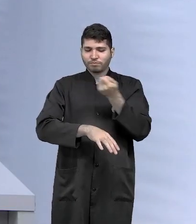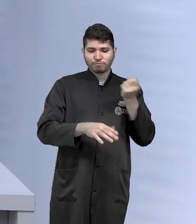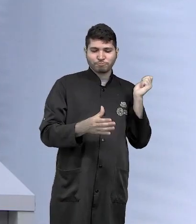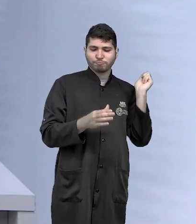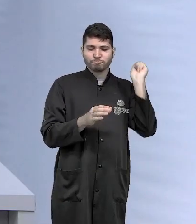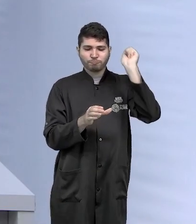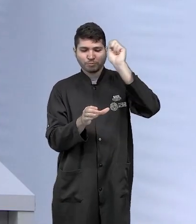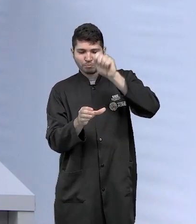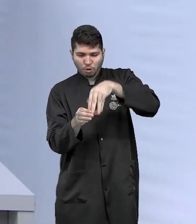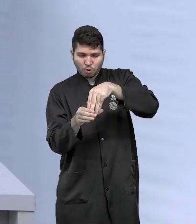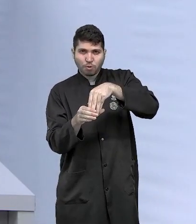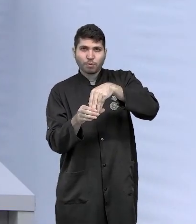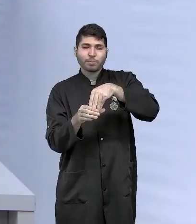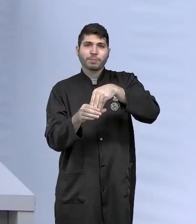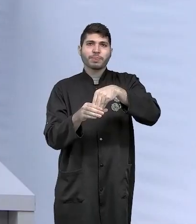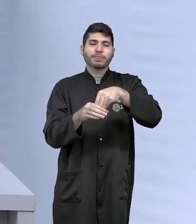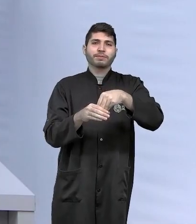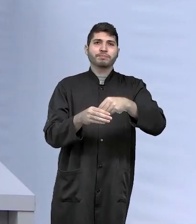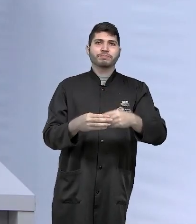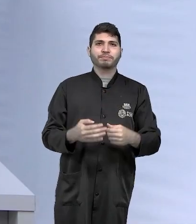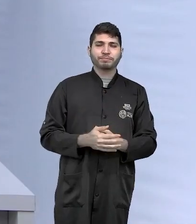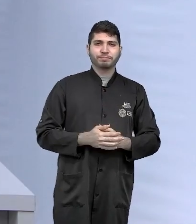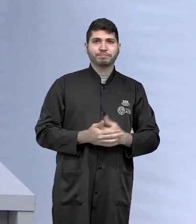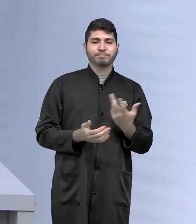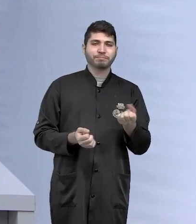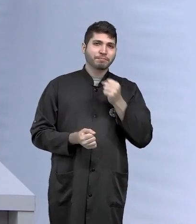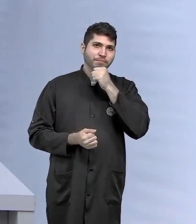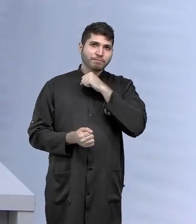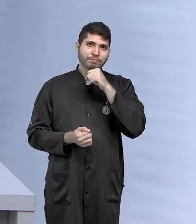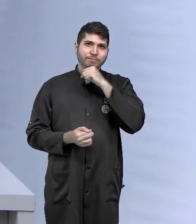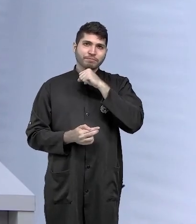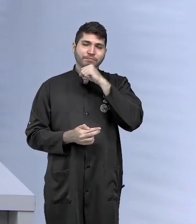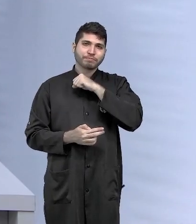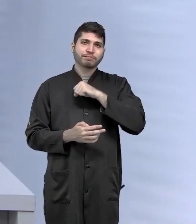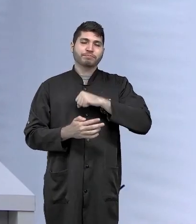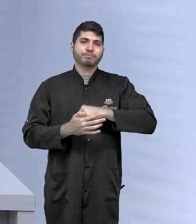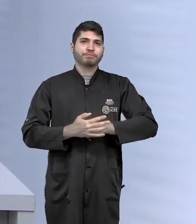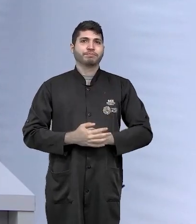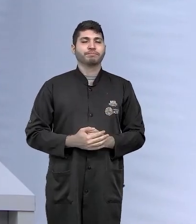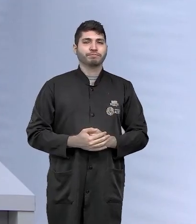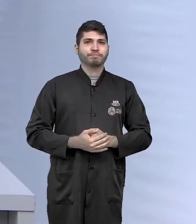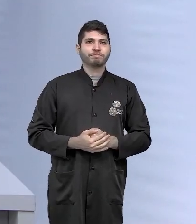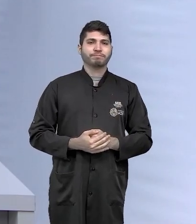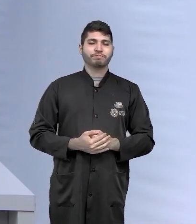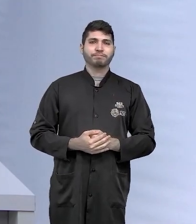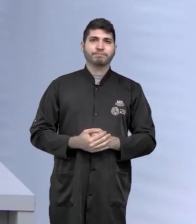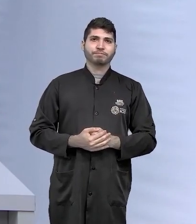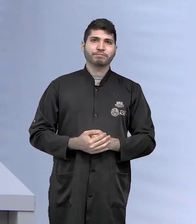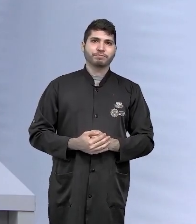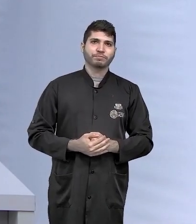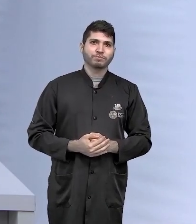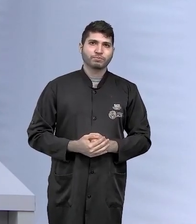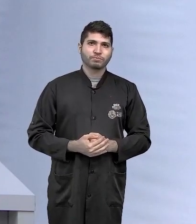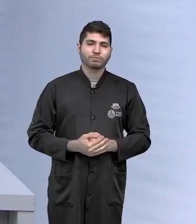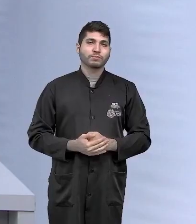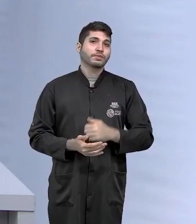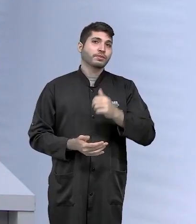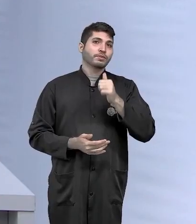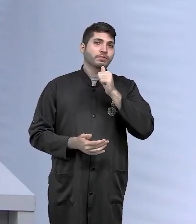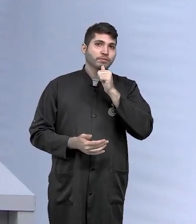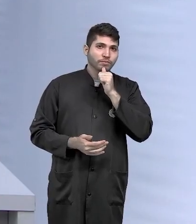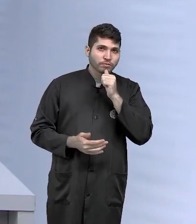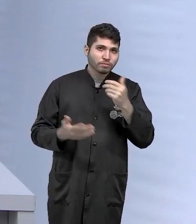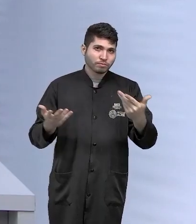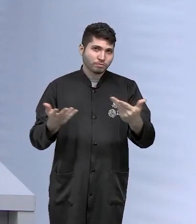formas hoje de você tornar a posse da terra de uma forma legalizada, né? É muito difícil falsificar. Ocorre ainda, mas é